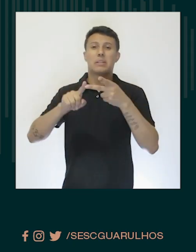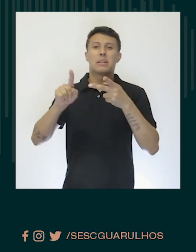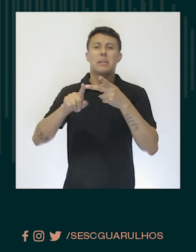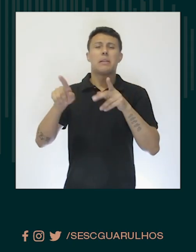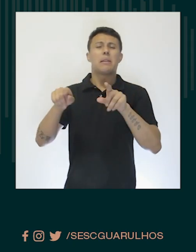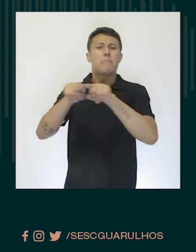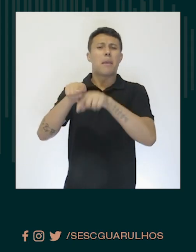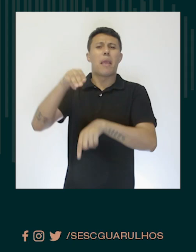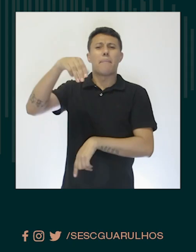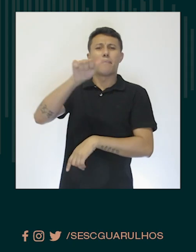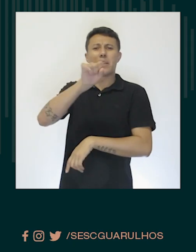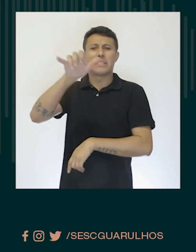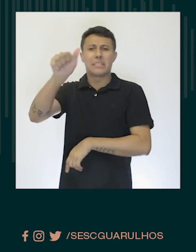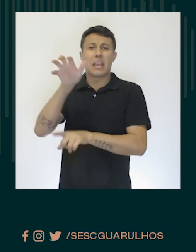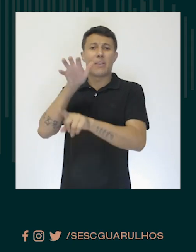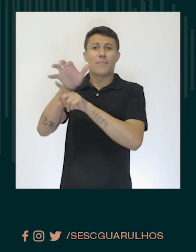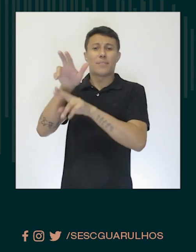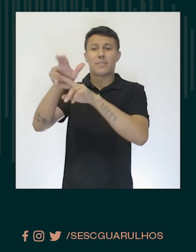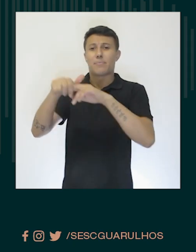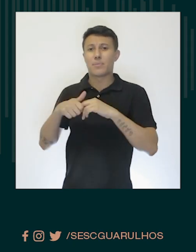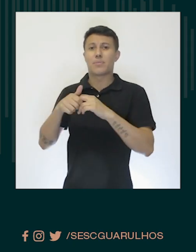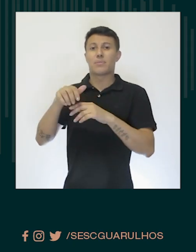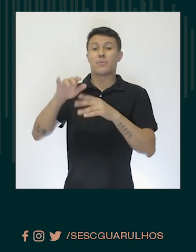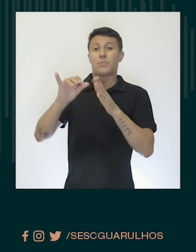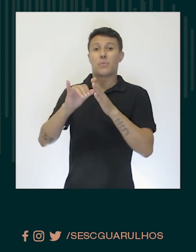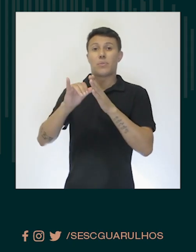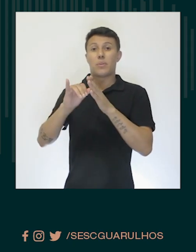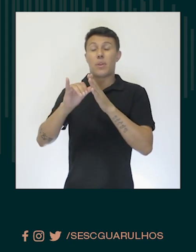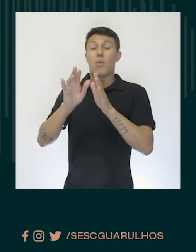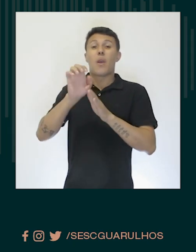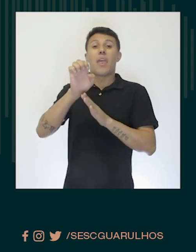foi selecionado no edital Curta em Casa,